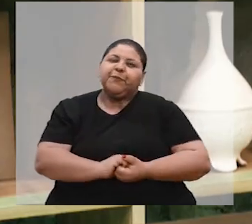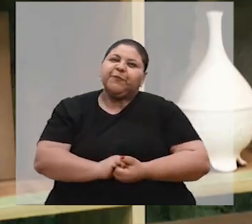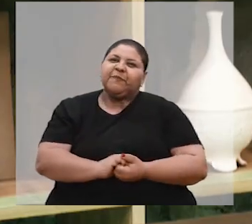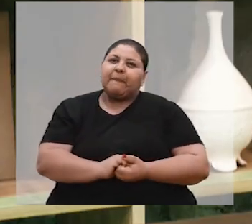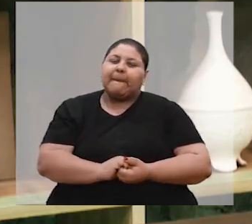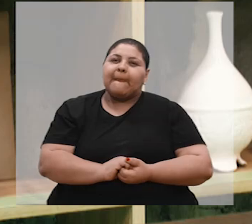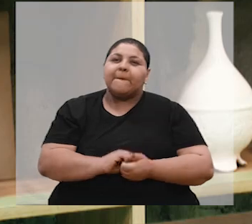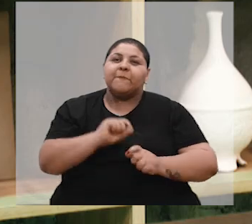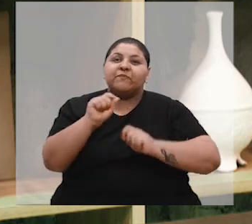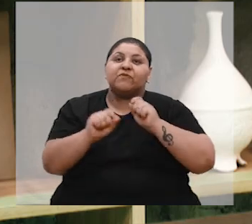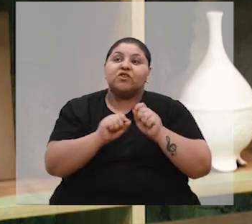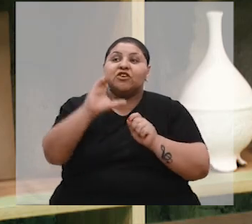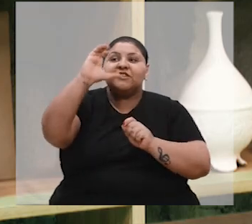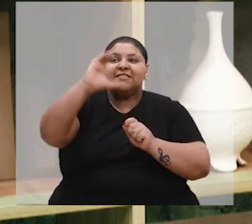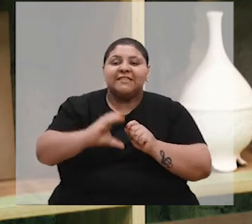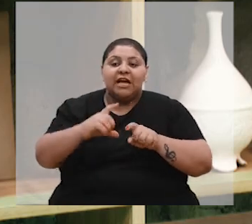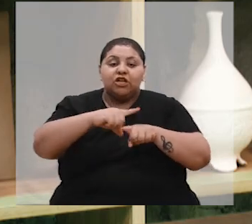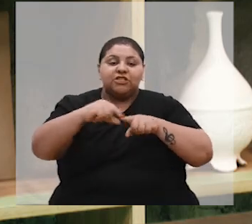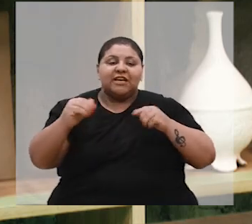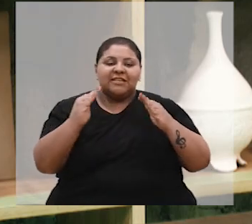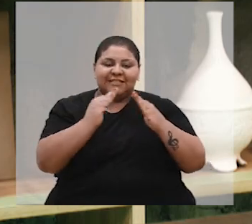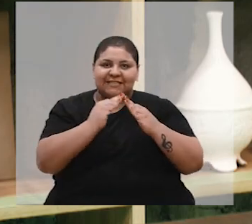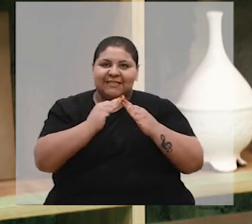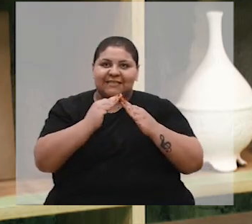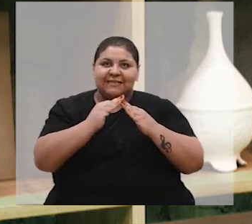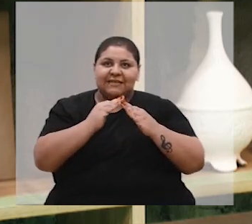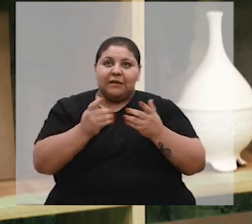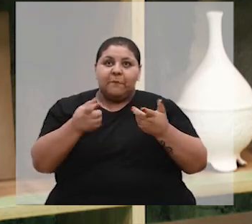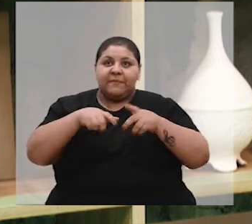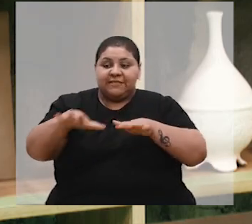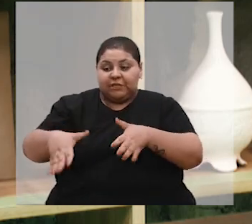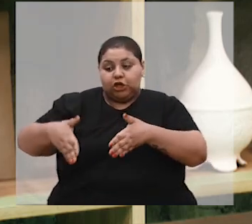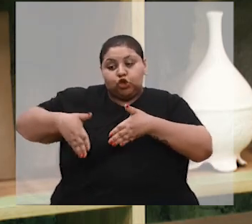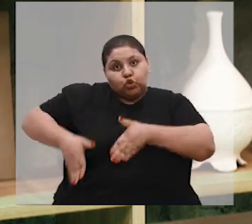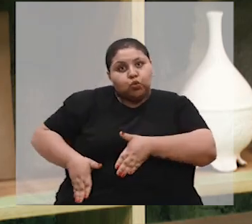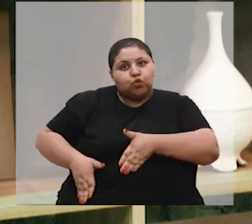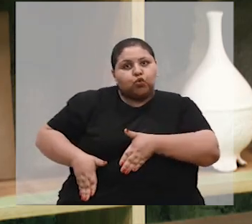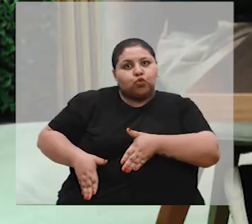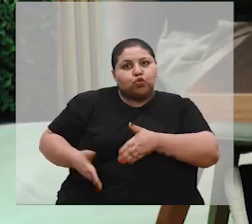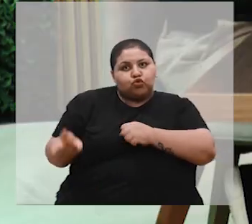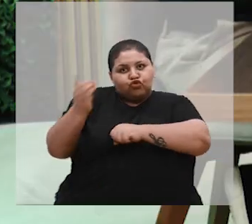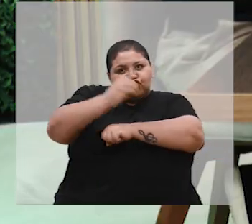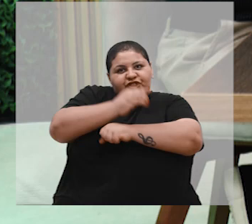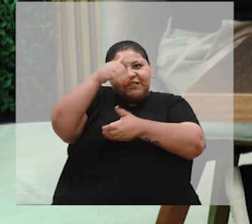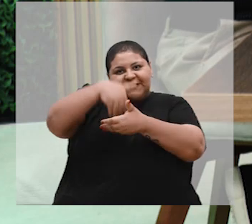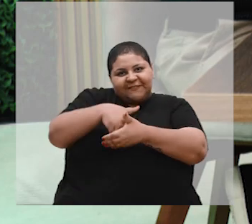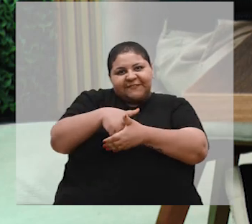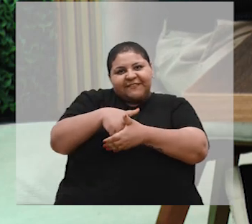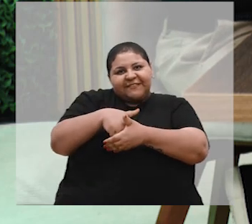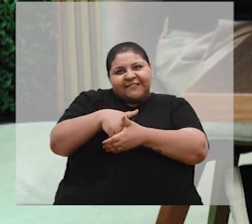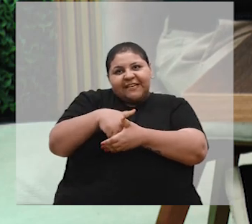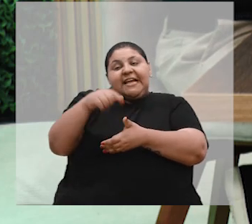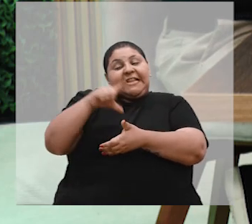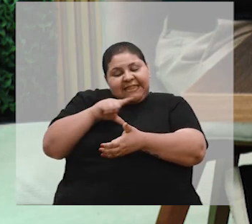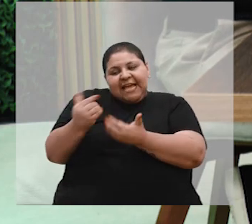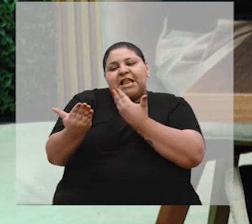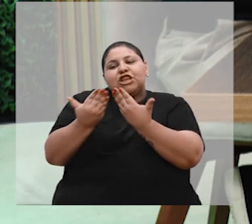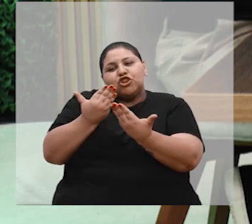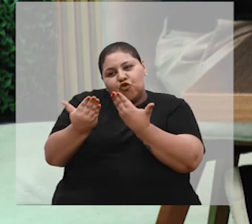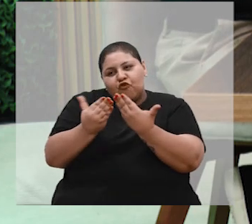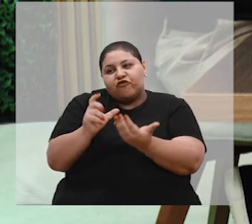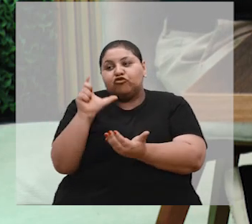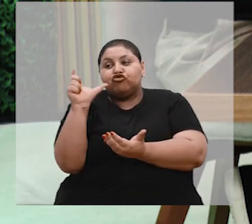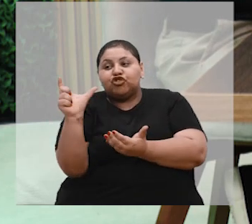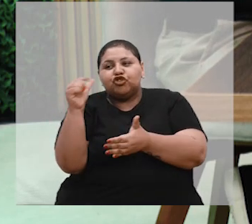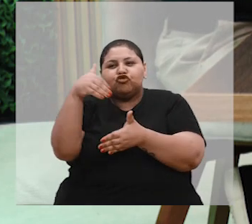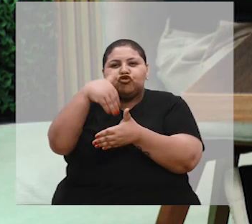é? O que o eleitor, quando sai de casa, tem que levar na hora de votar? O que é imprescindível? Quem nunca teve dúvidas sobre o título de eleitor,